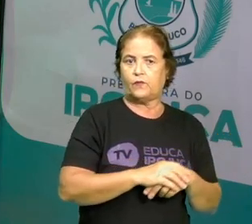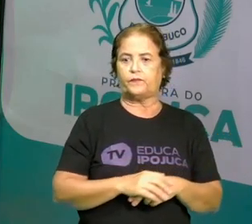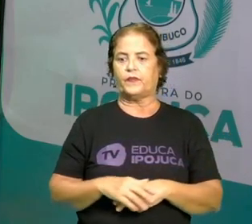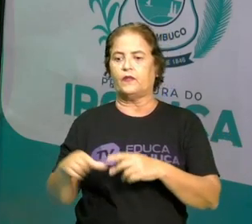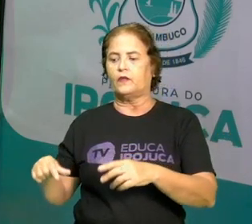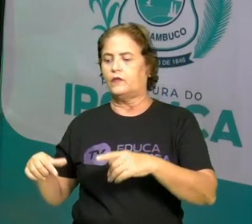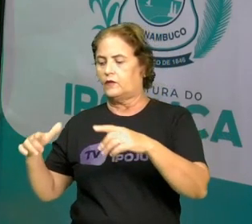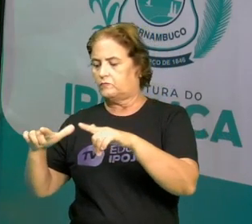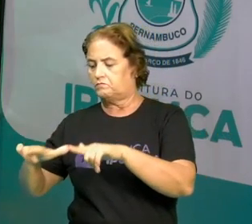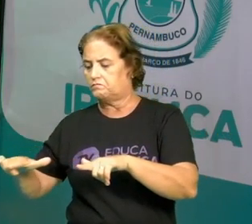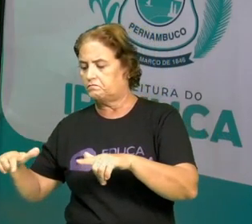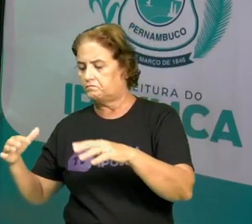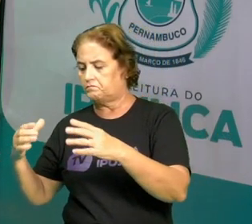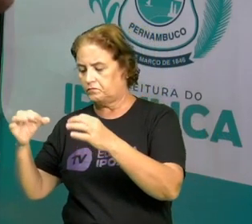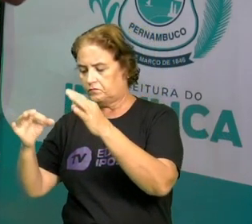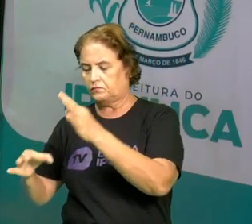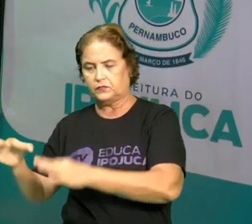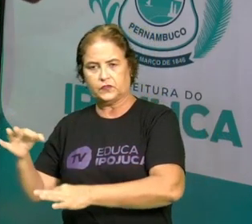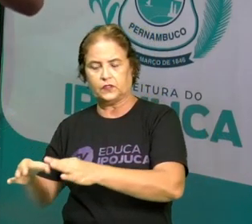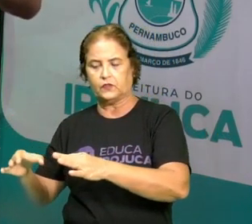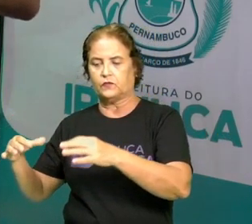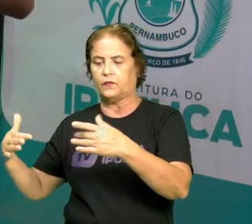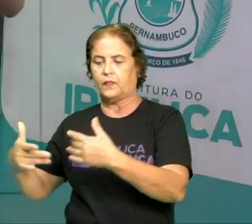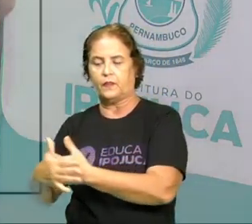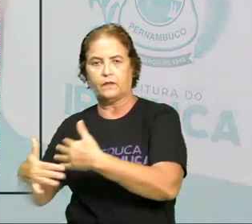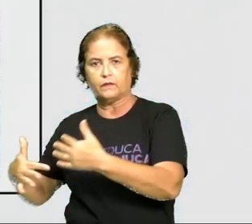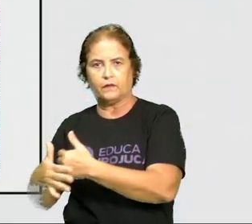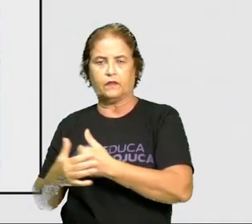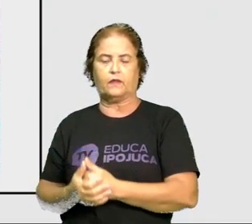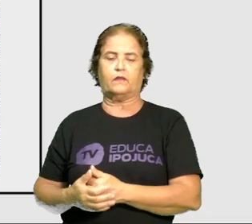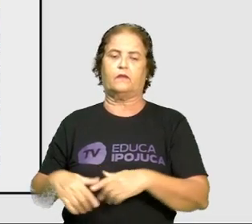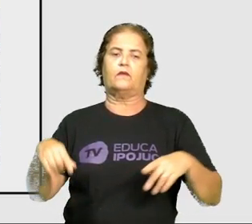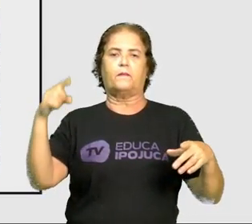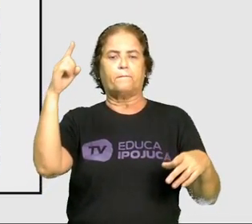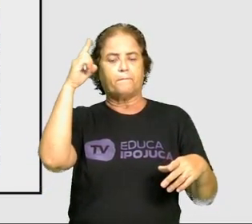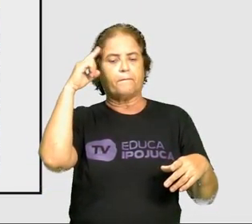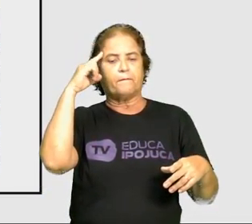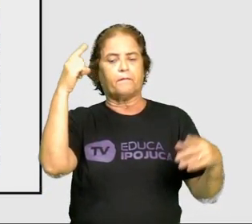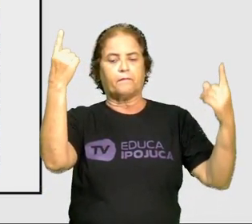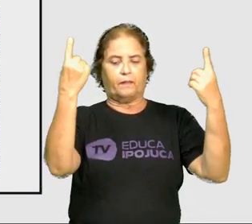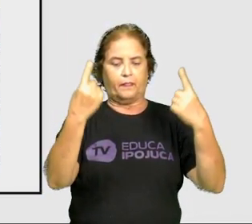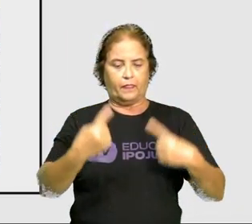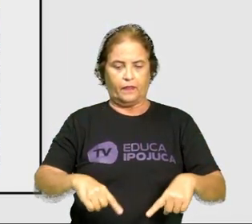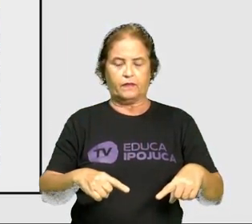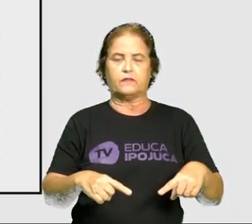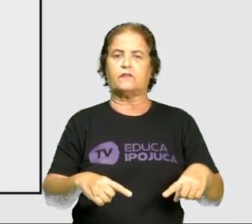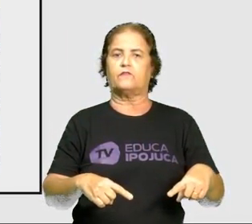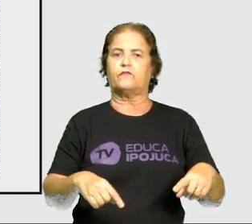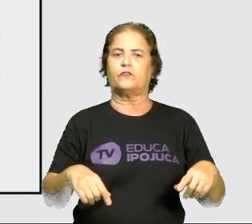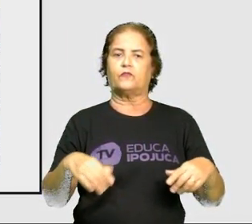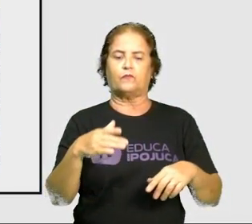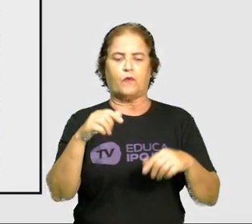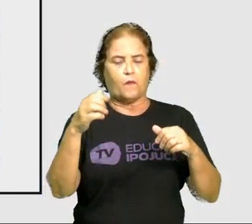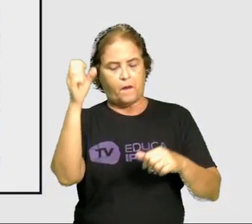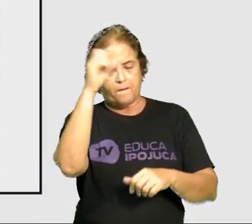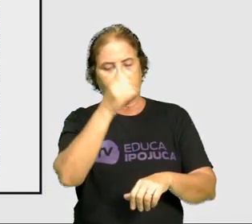urbana. Sendo assim, vamos pensar no nosso desafio. É hora de aprender